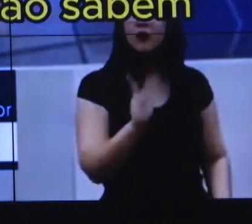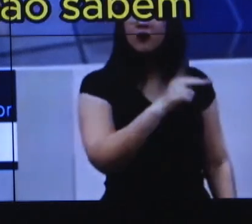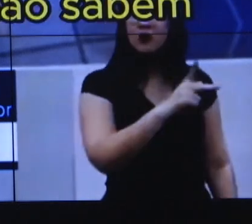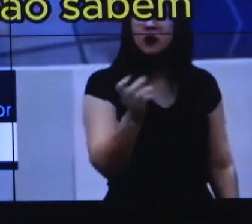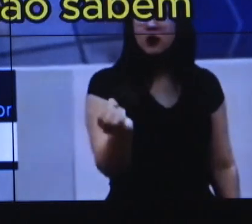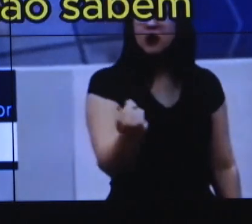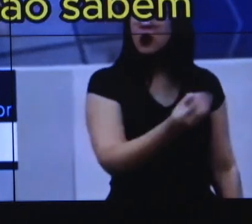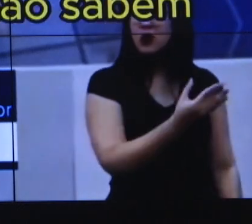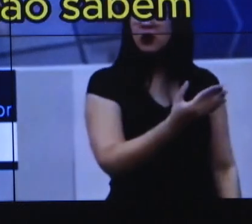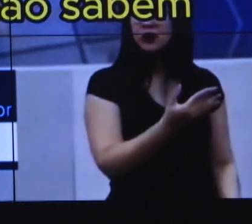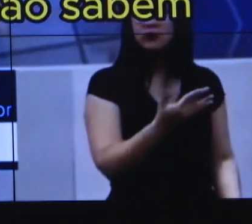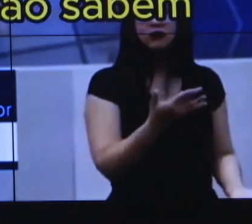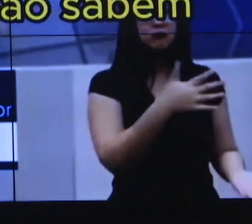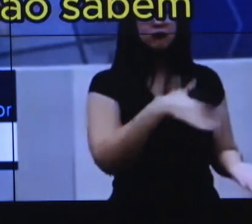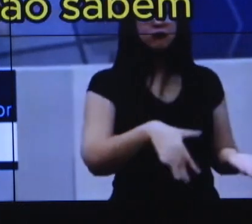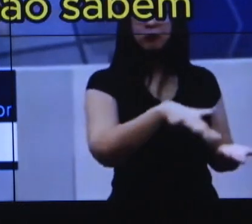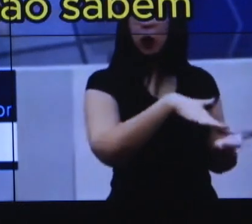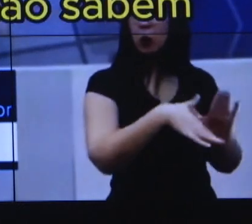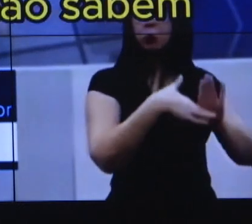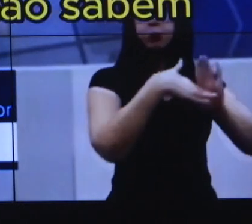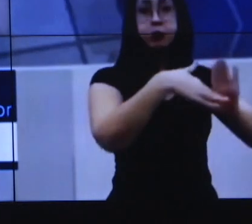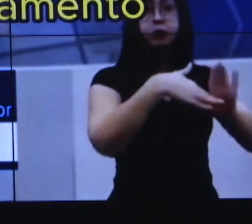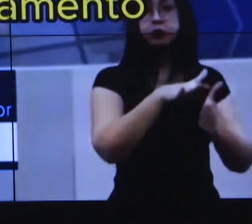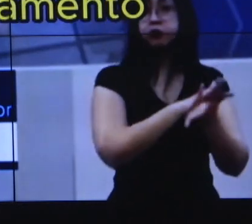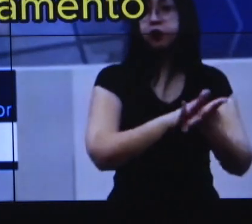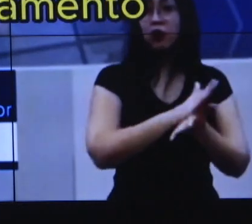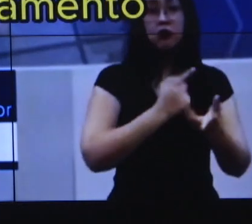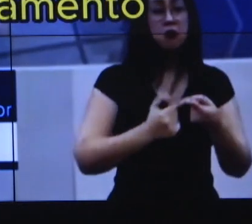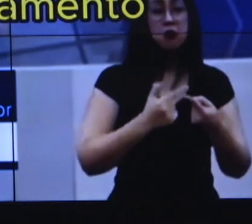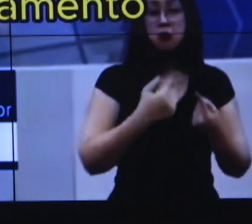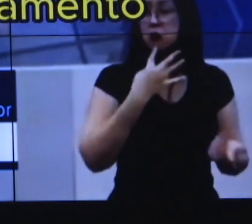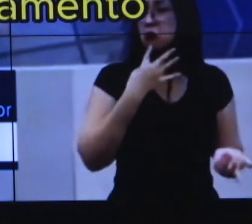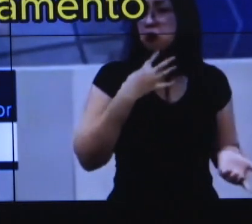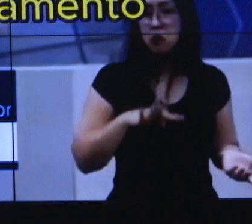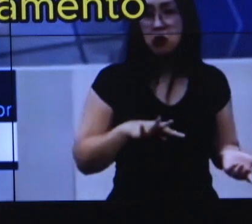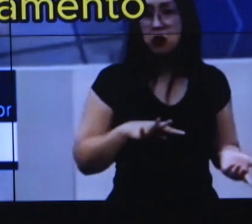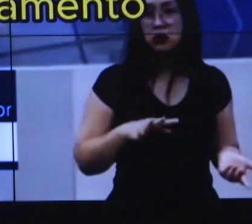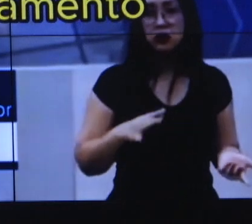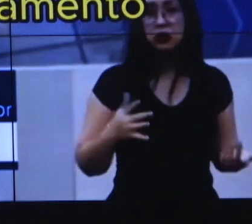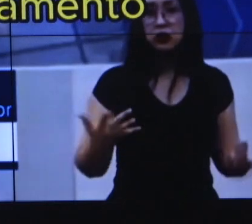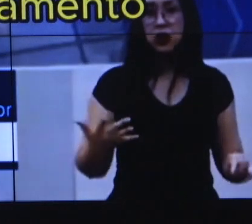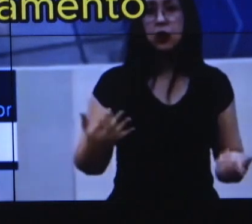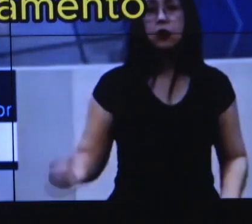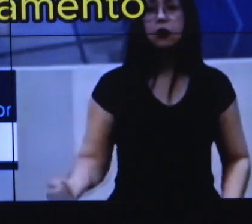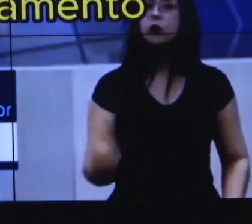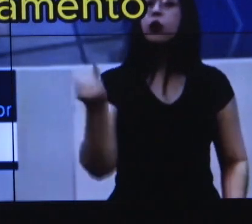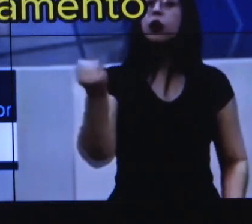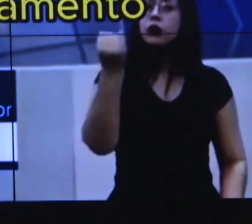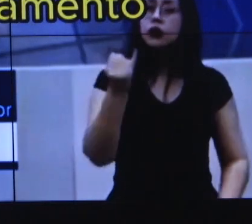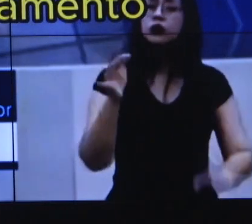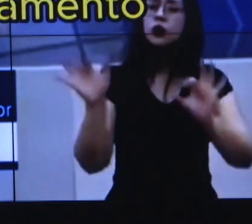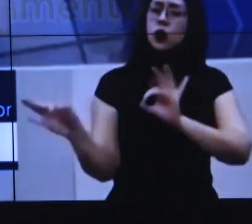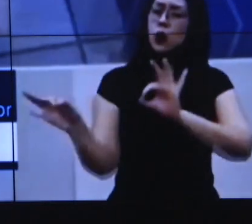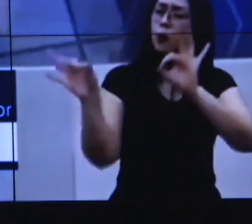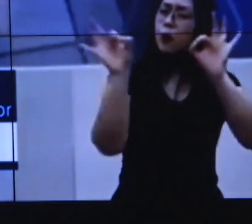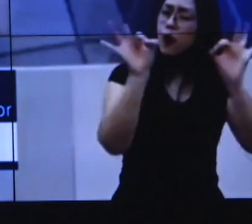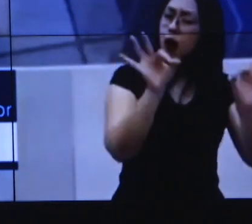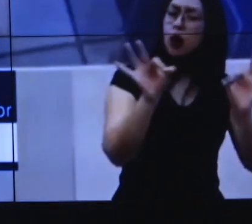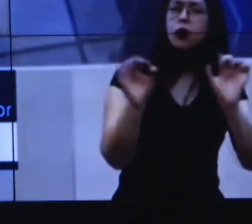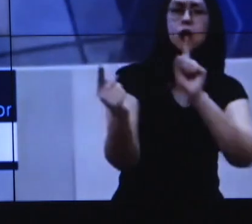os professores não acompanham e não sabem da história, né? E aí é importante ter o acompanhamento psicológico,